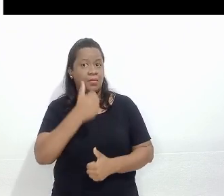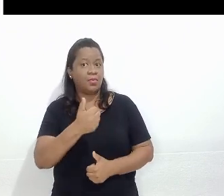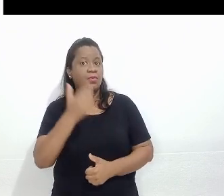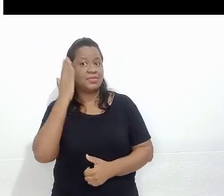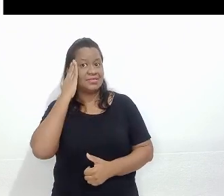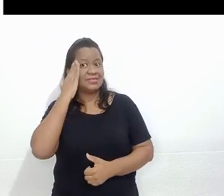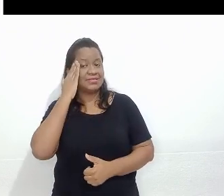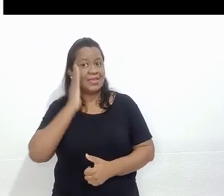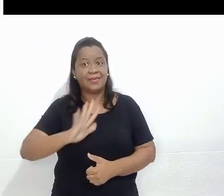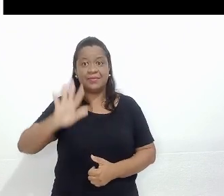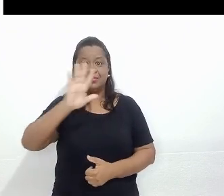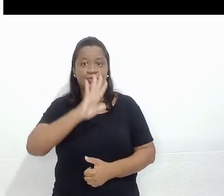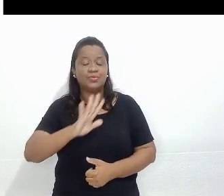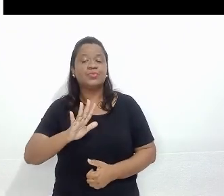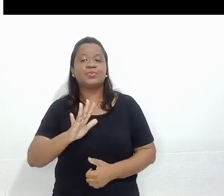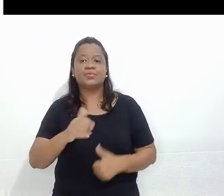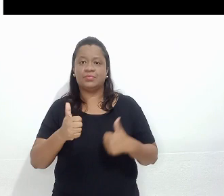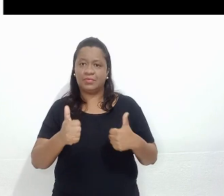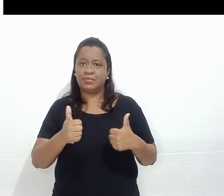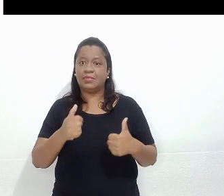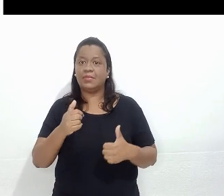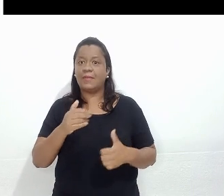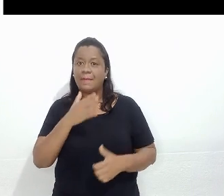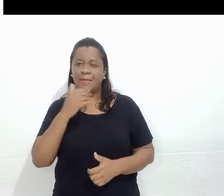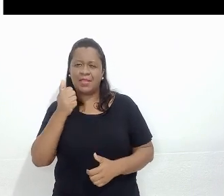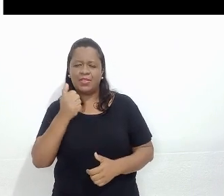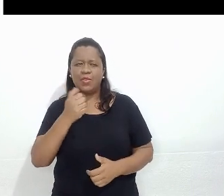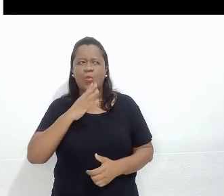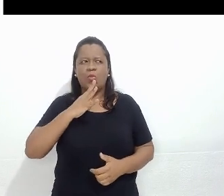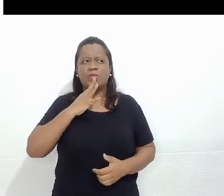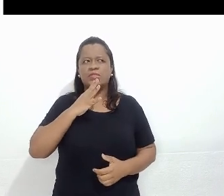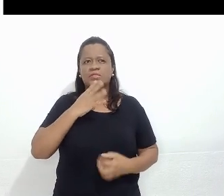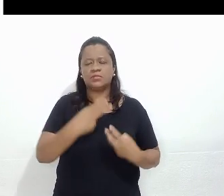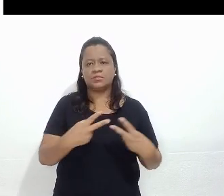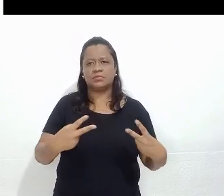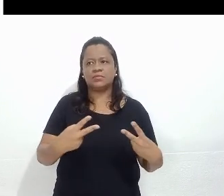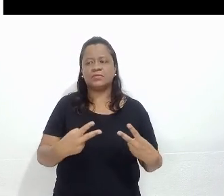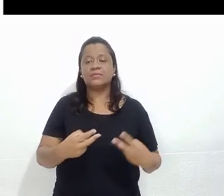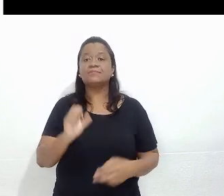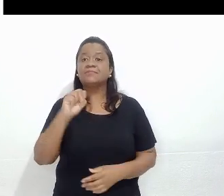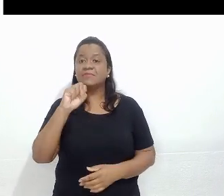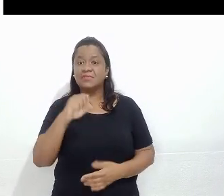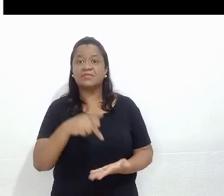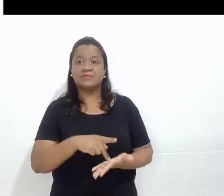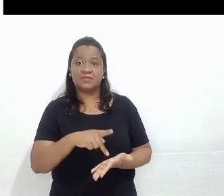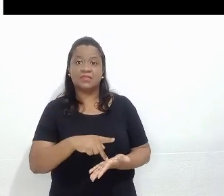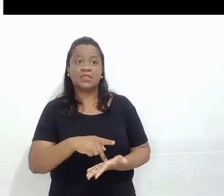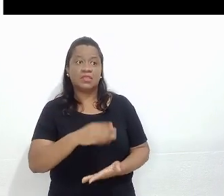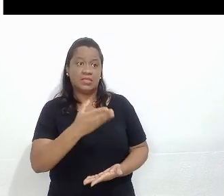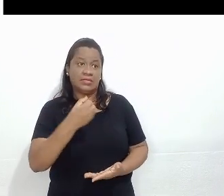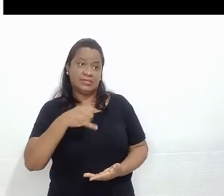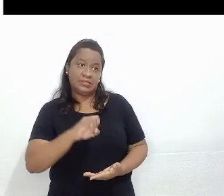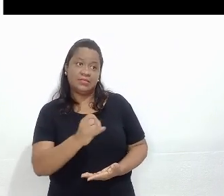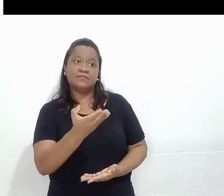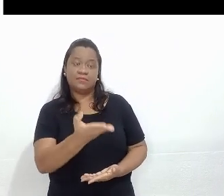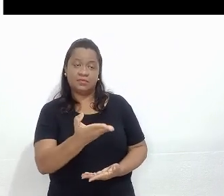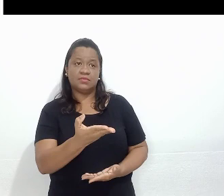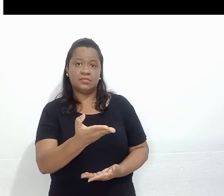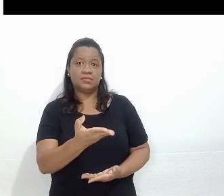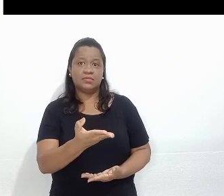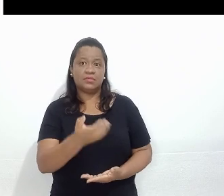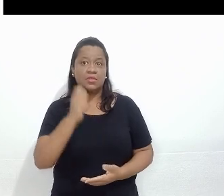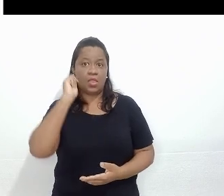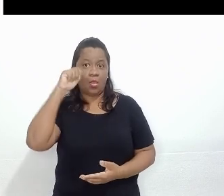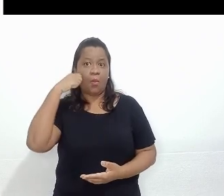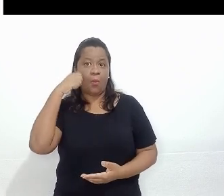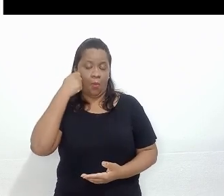saber tudo assim para ter mais propriedade das coisas. Sim, né? sim. Inclusive você vê, se você é um ator e tal, você falou na frente das câmeras,